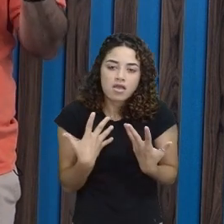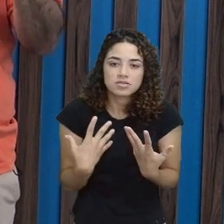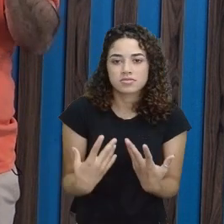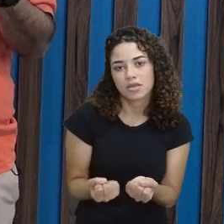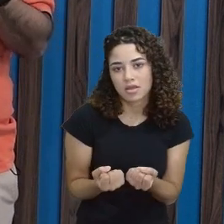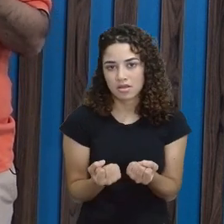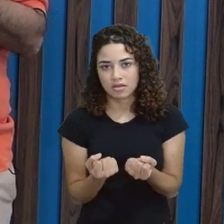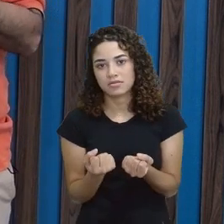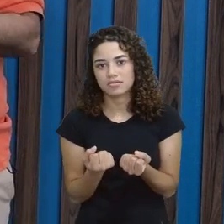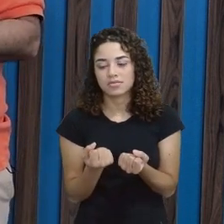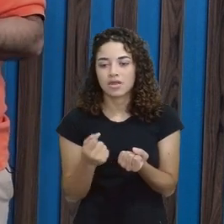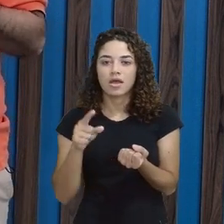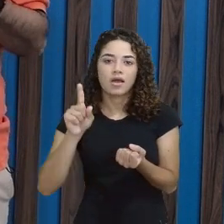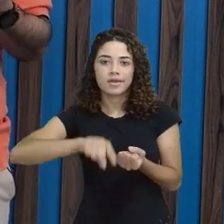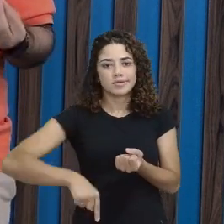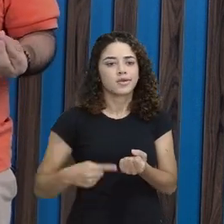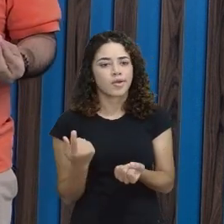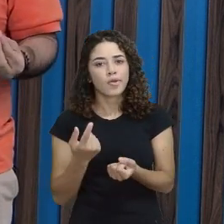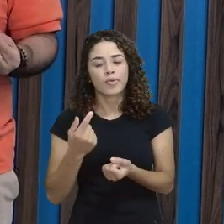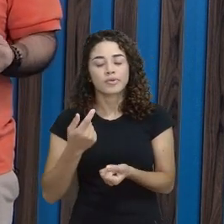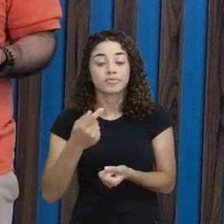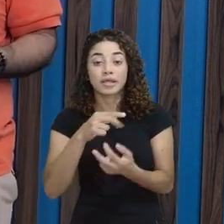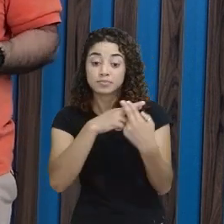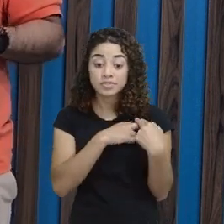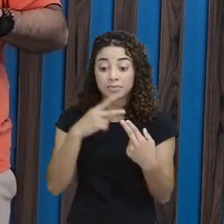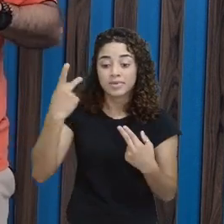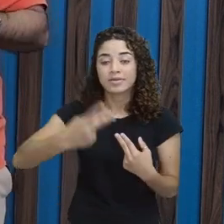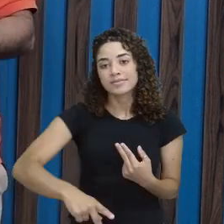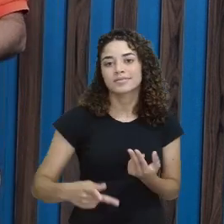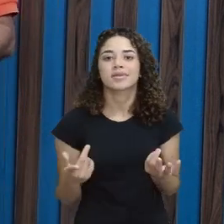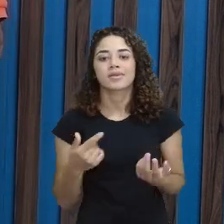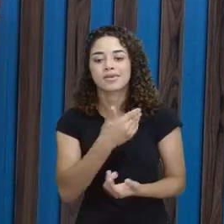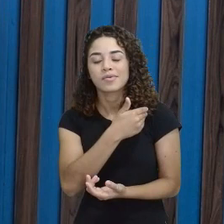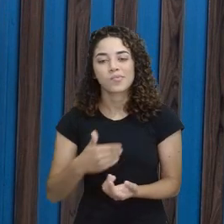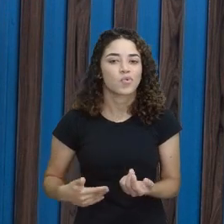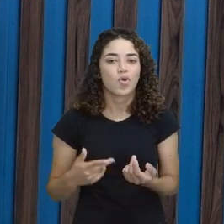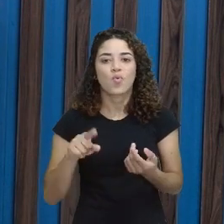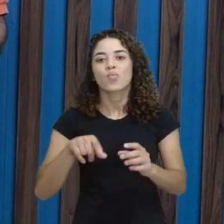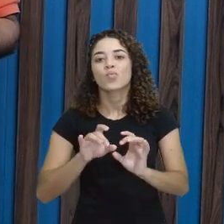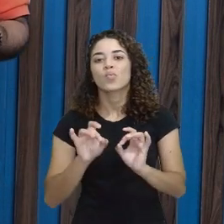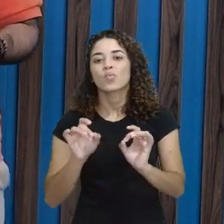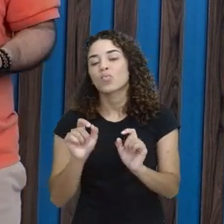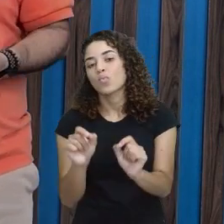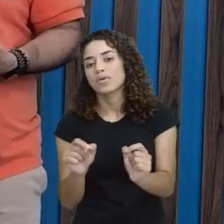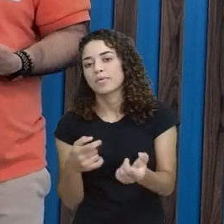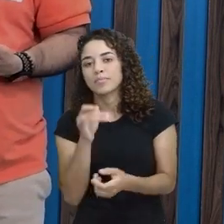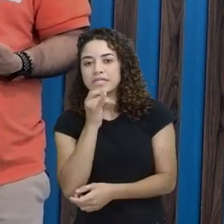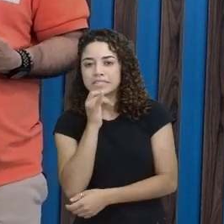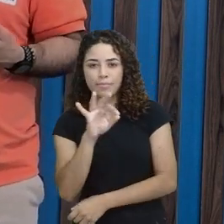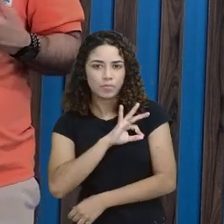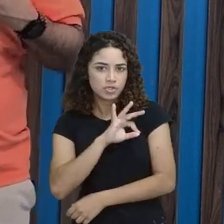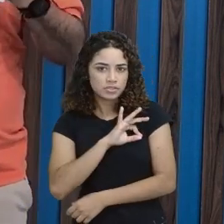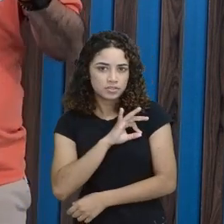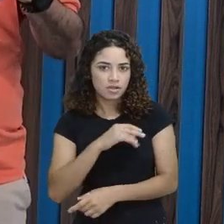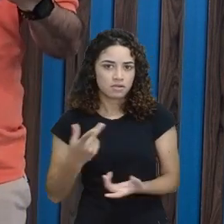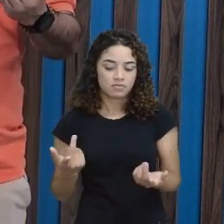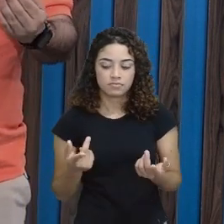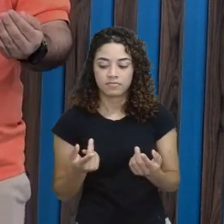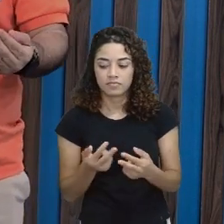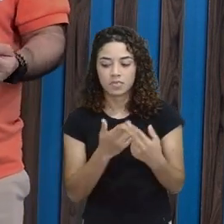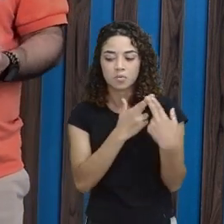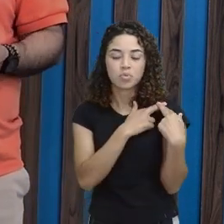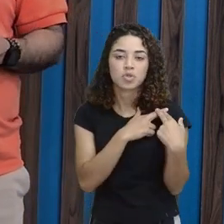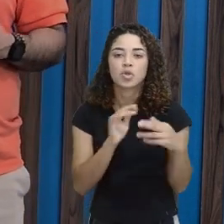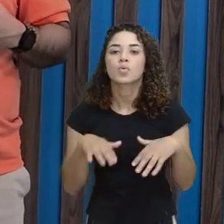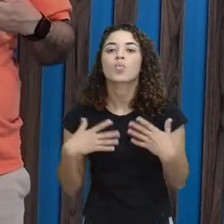sua obrigação de funcionário público, né? Qual a obrigação, por exemplo, de um policial de trânsito, né?